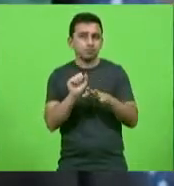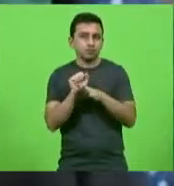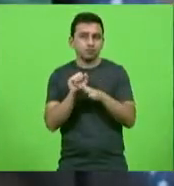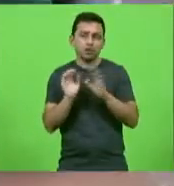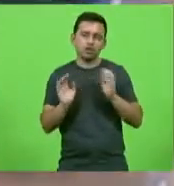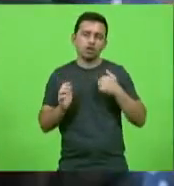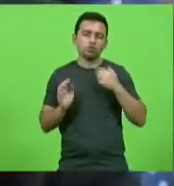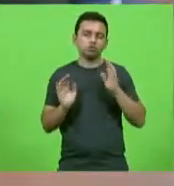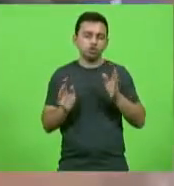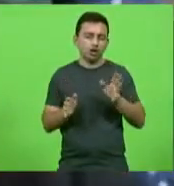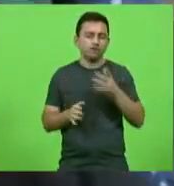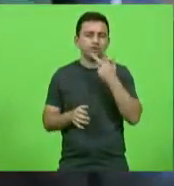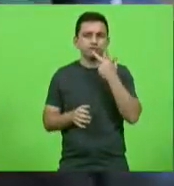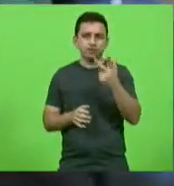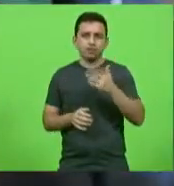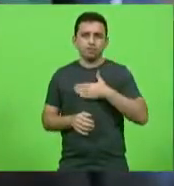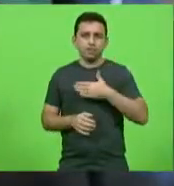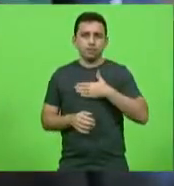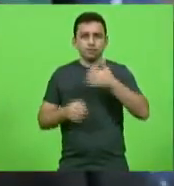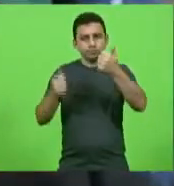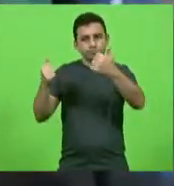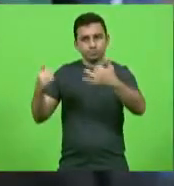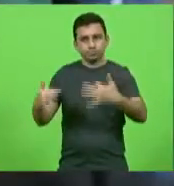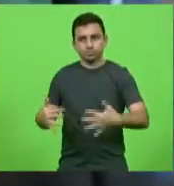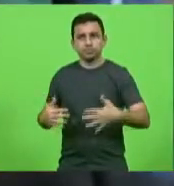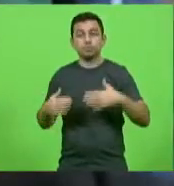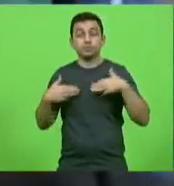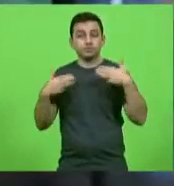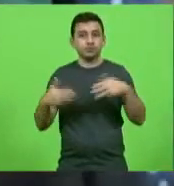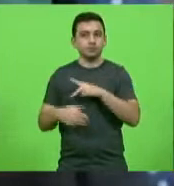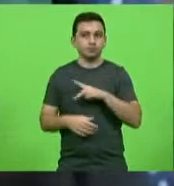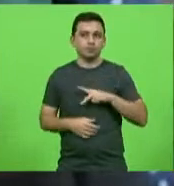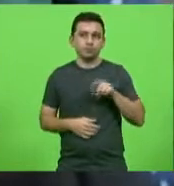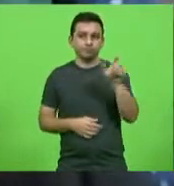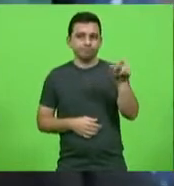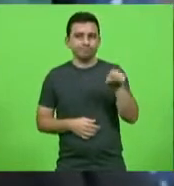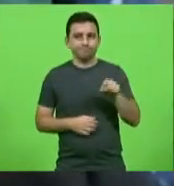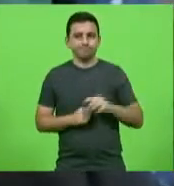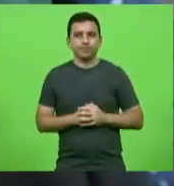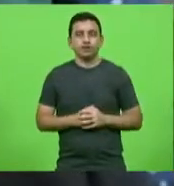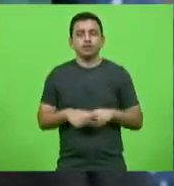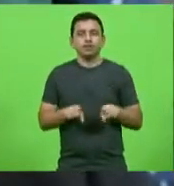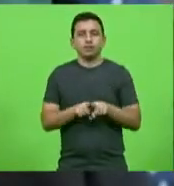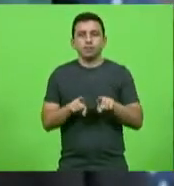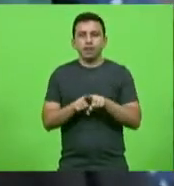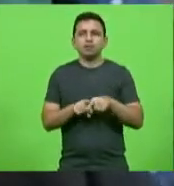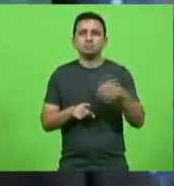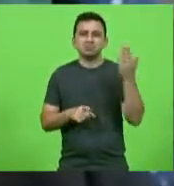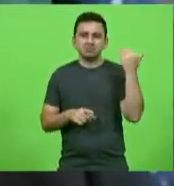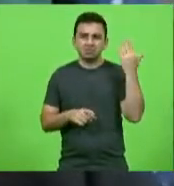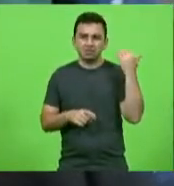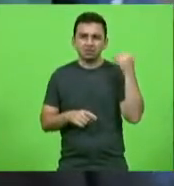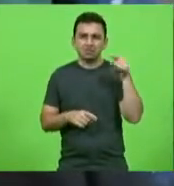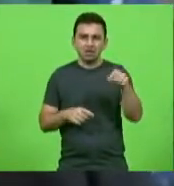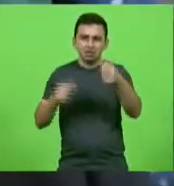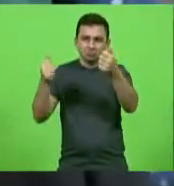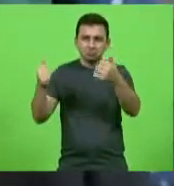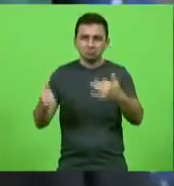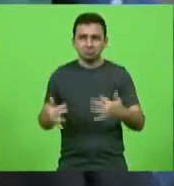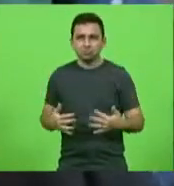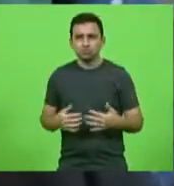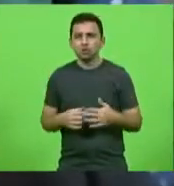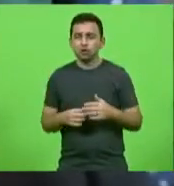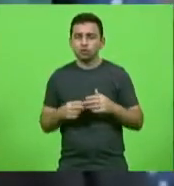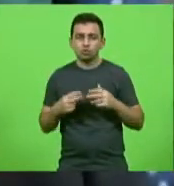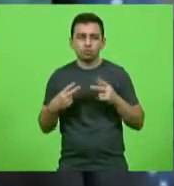em meu depoimento que ele fez ao Ministério Público. Na ocasião do depoimento, continua dizendo o